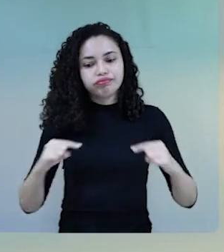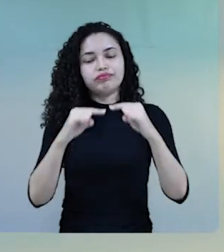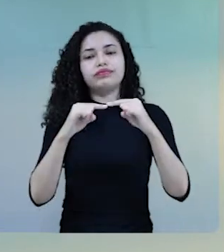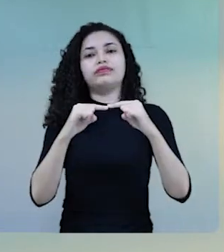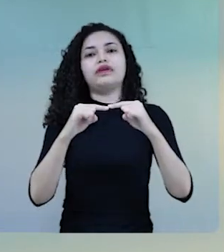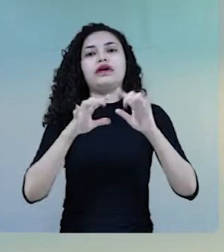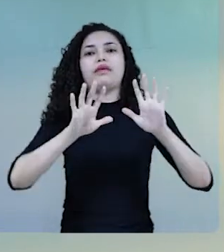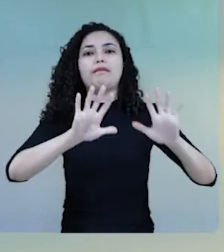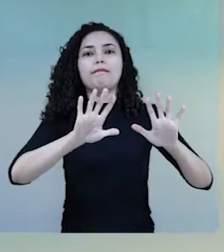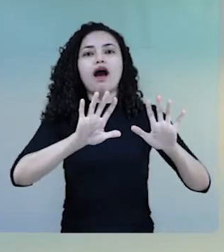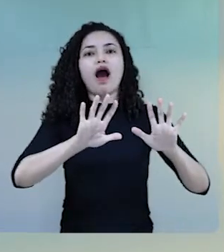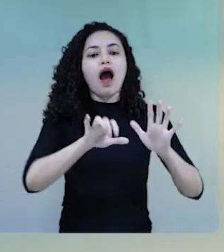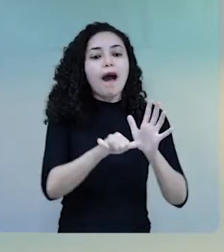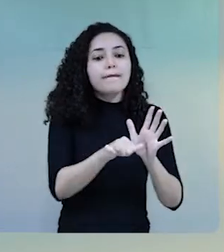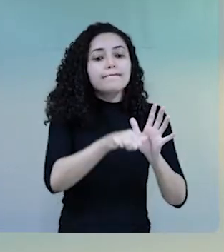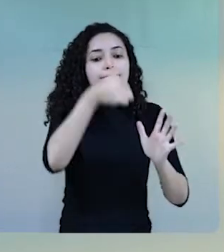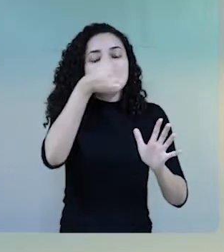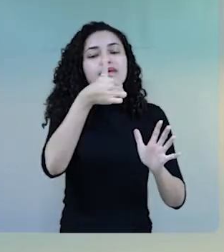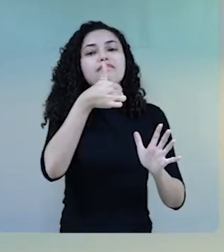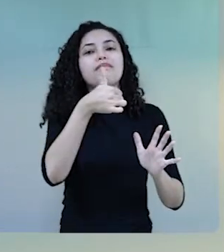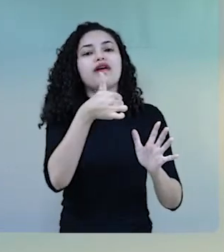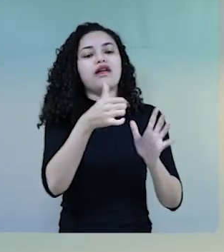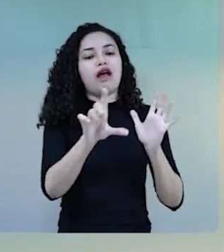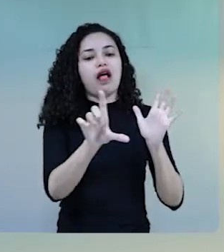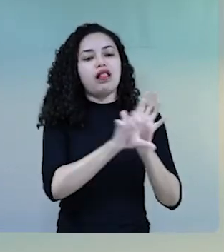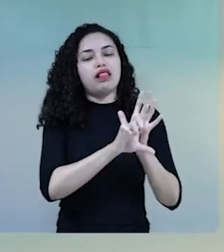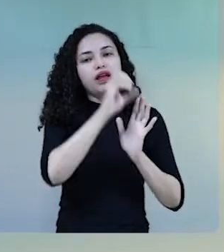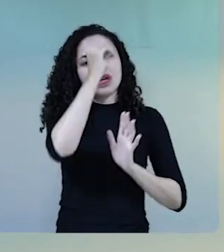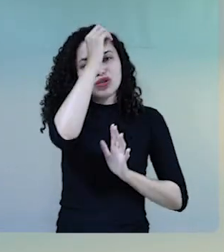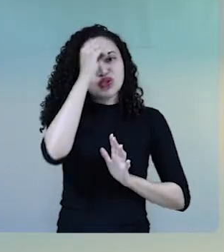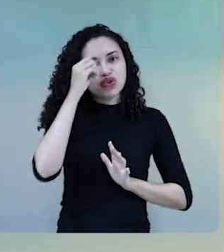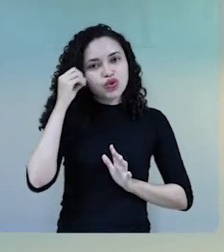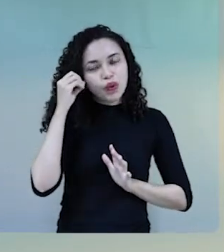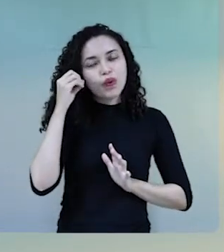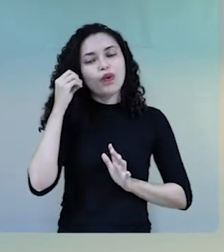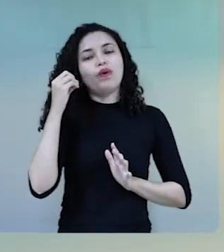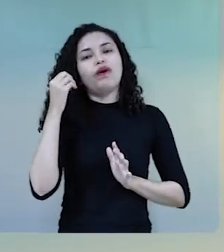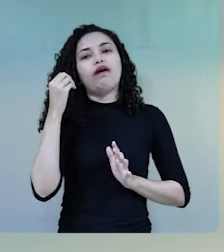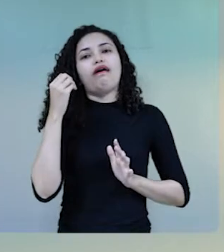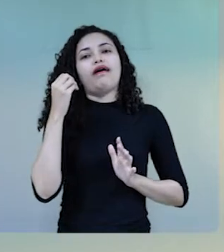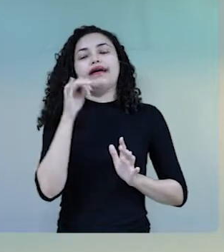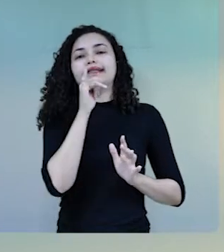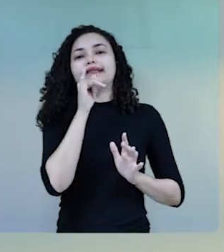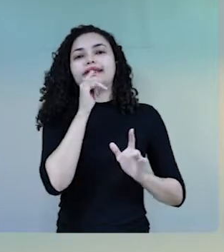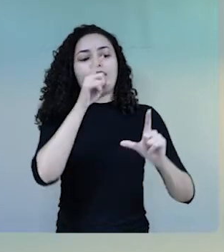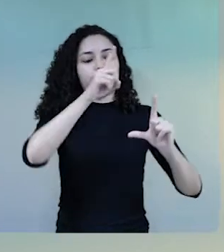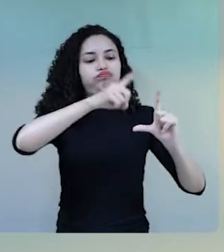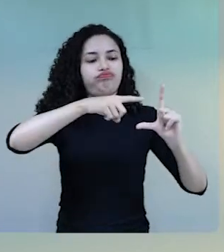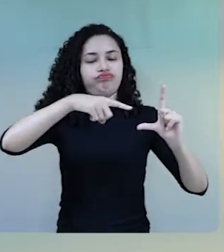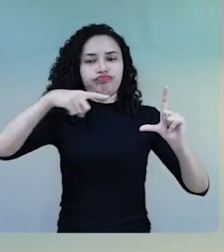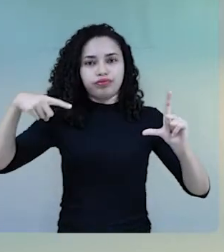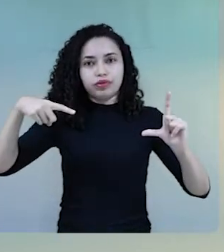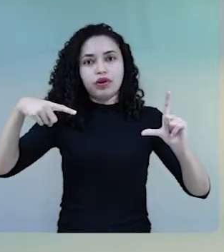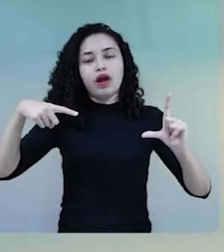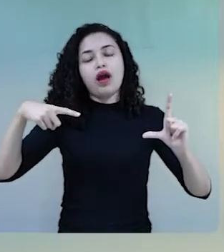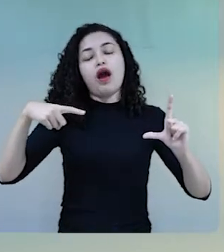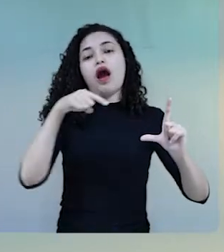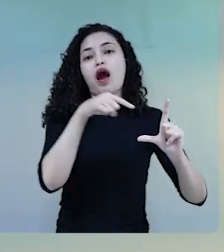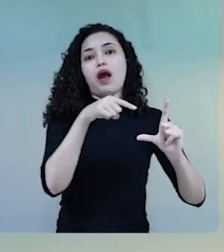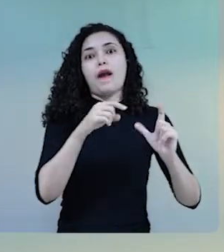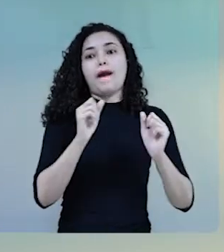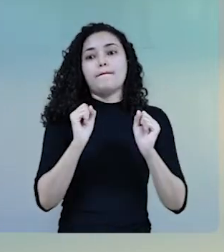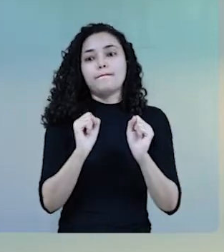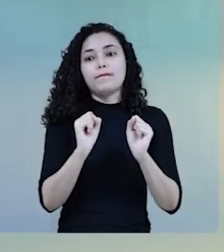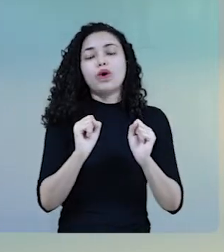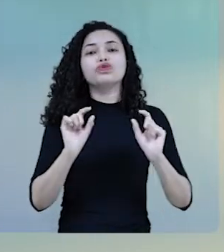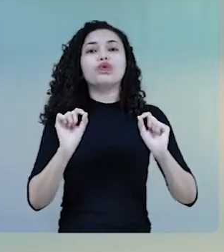da primeira lei de Ohm, a gente pode se deparar com gráficos como esse, tá? Em que o gráfico justamente ele pode ser constante ou o gráfico